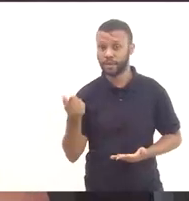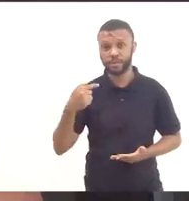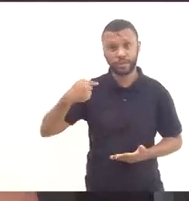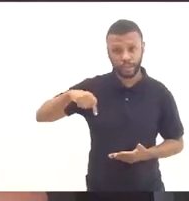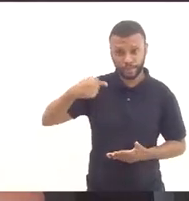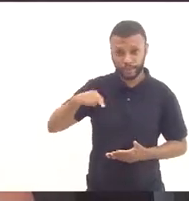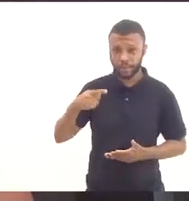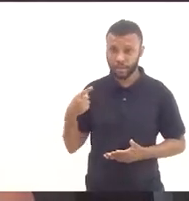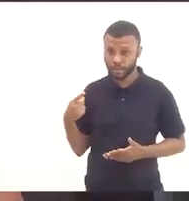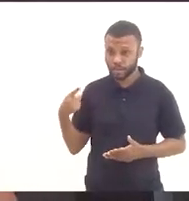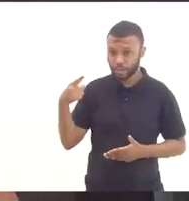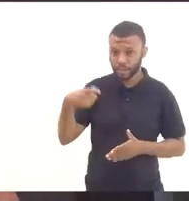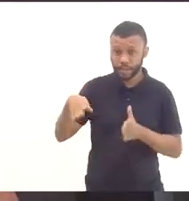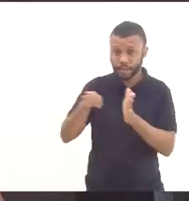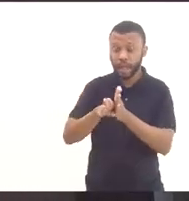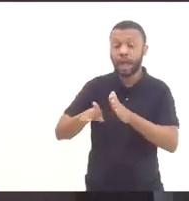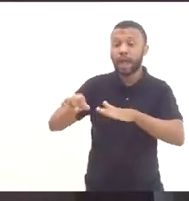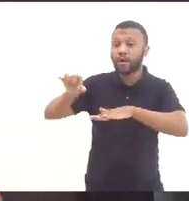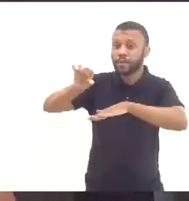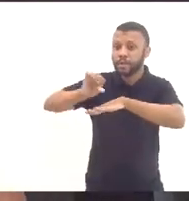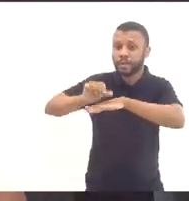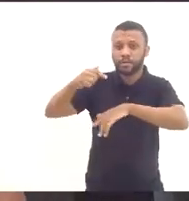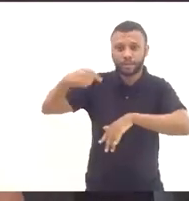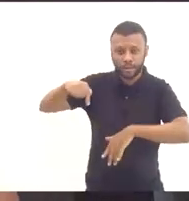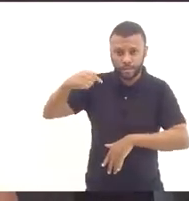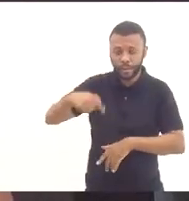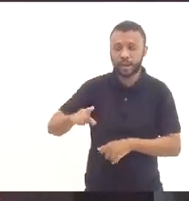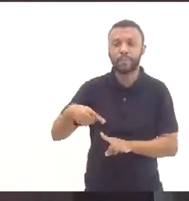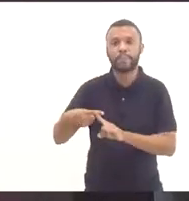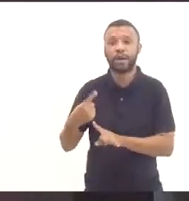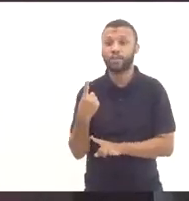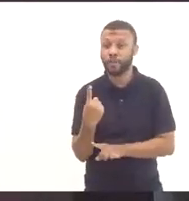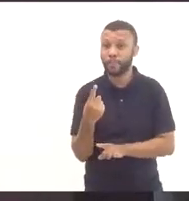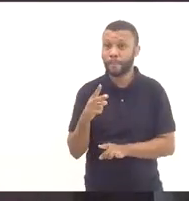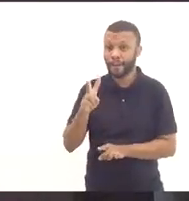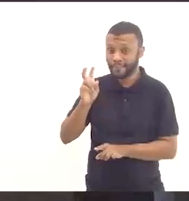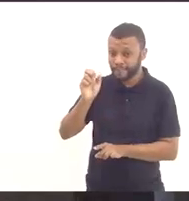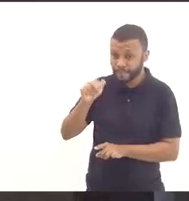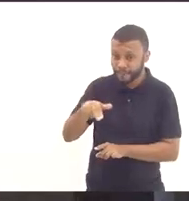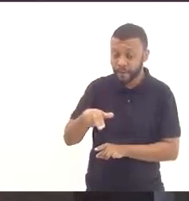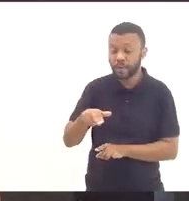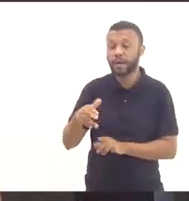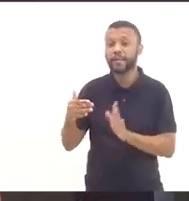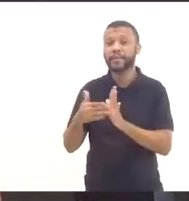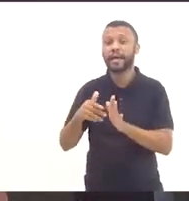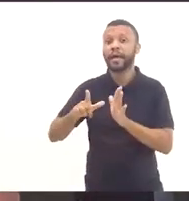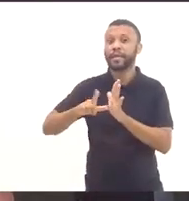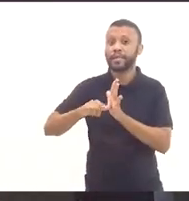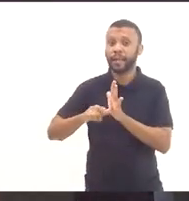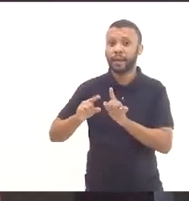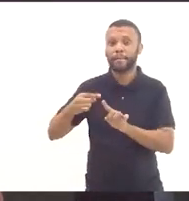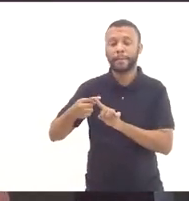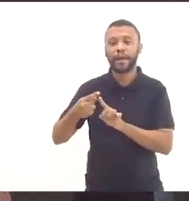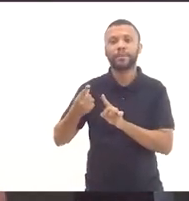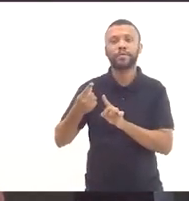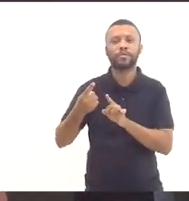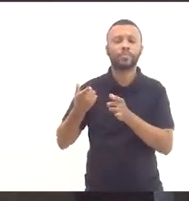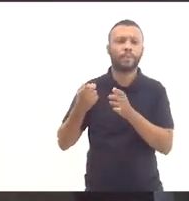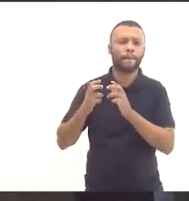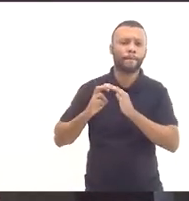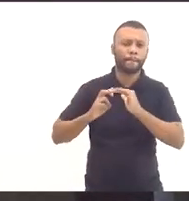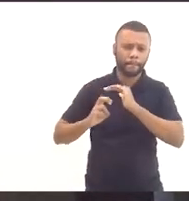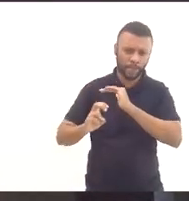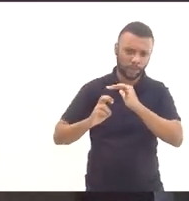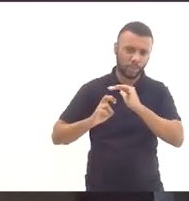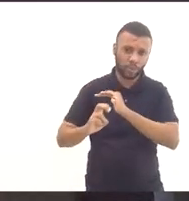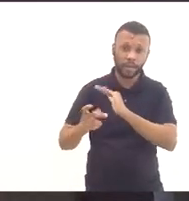um ônibus até o centro de Queimados Eu peguei uma van que a central e o metrô até o Flamengo para deixar minha mãe